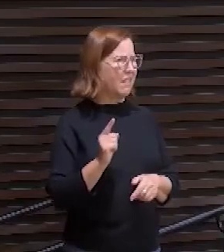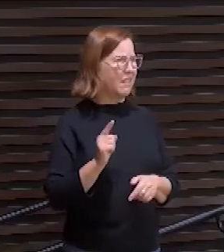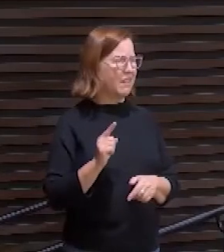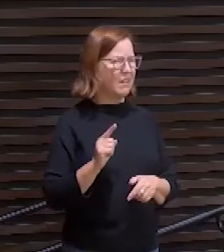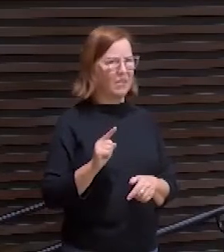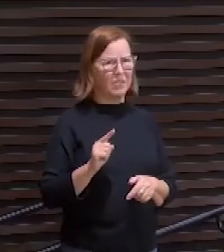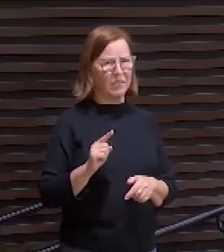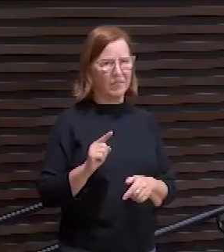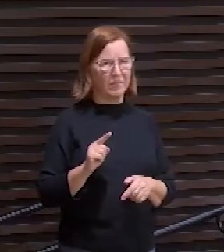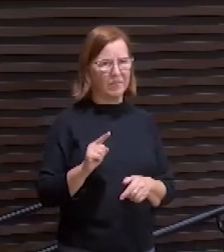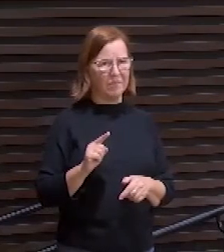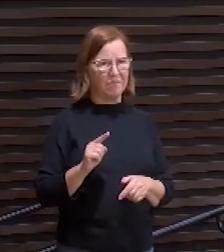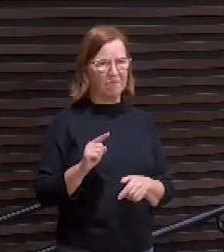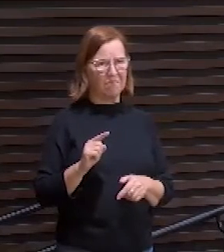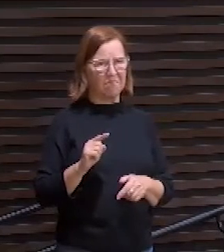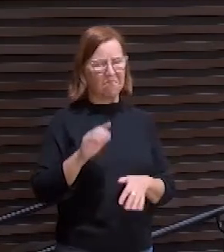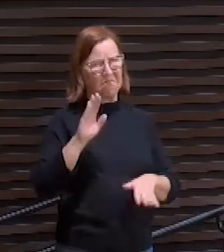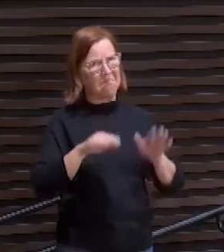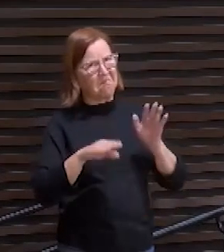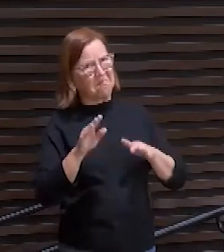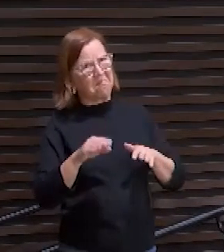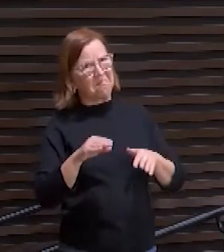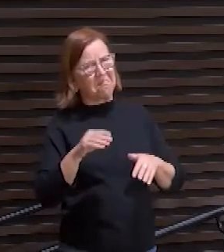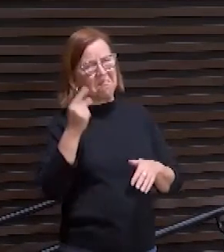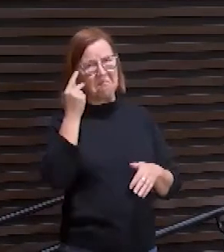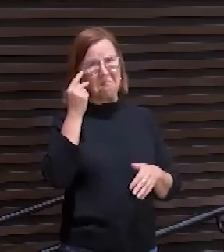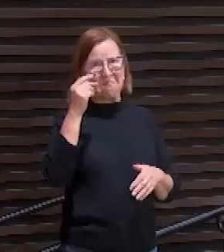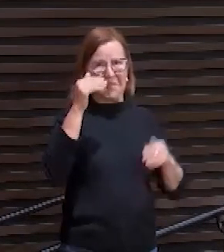a obedecer a palavra? Nós somos.